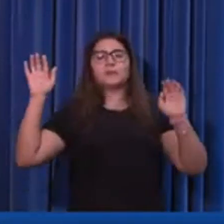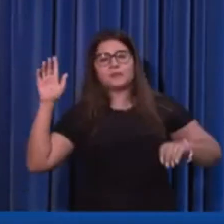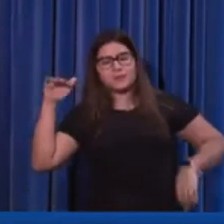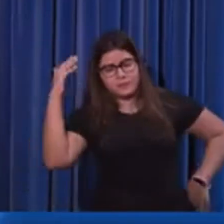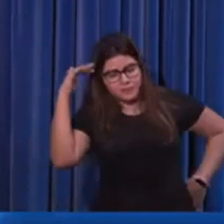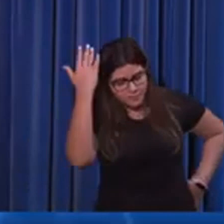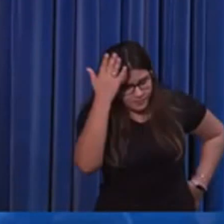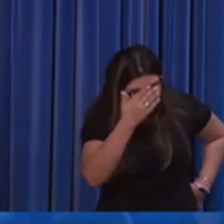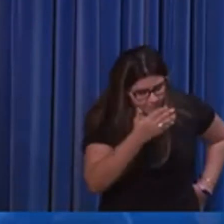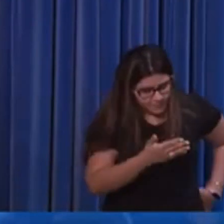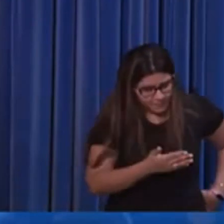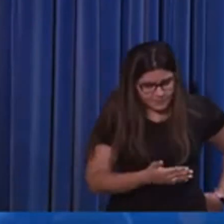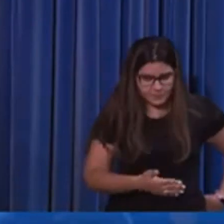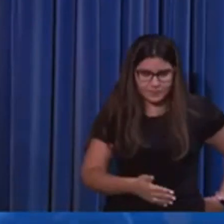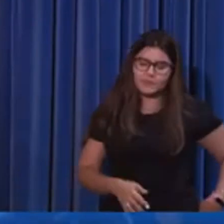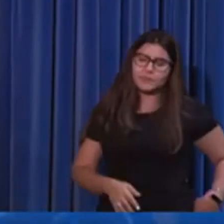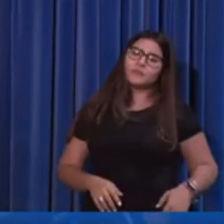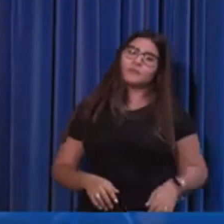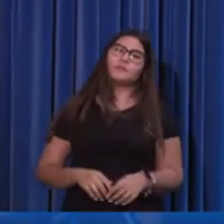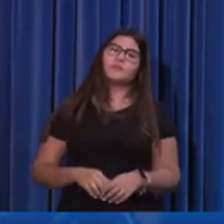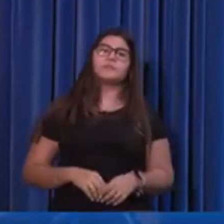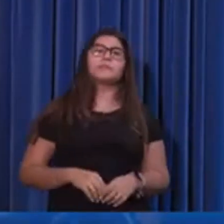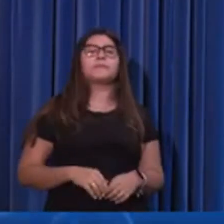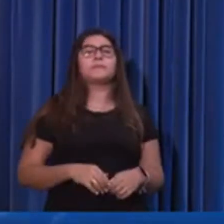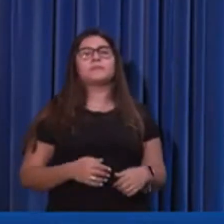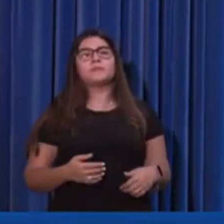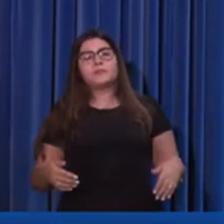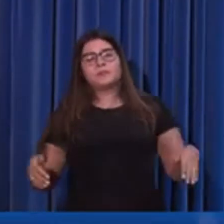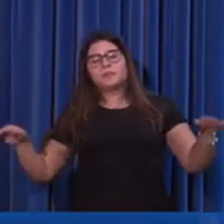e honra.